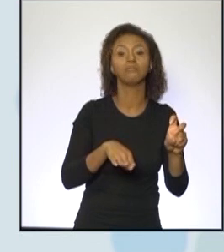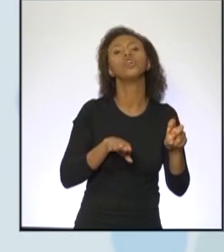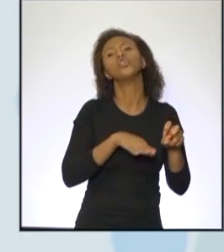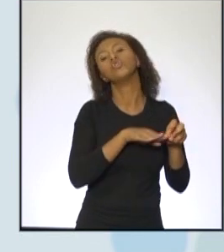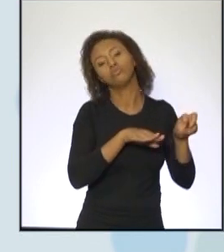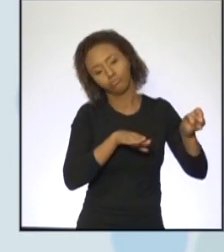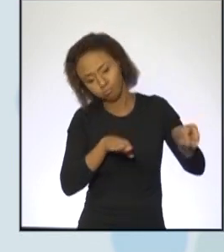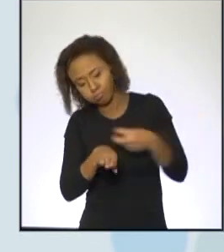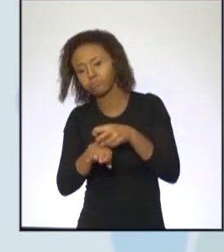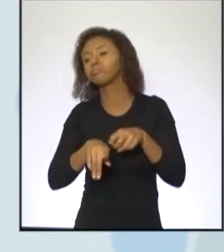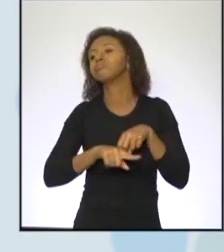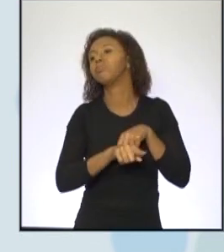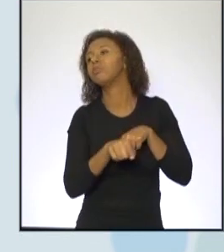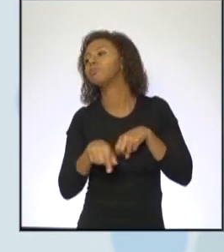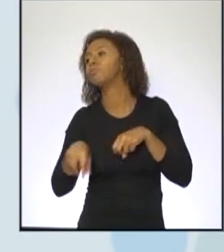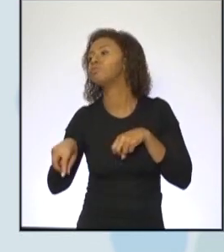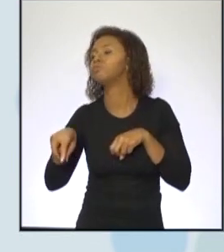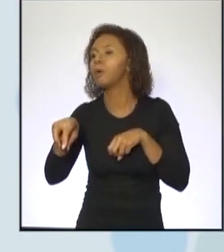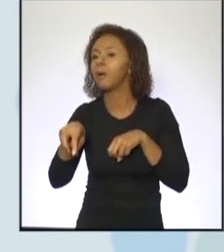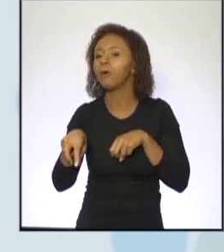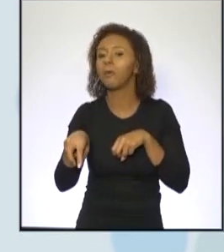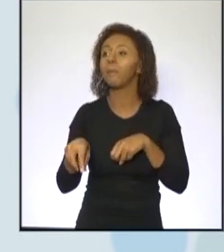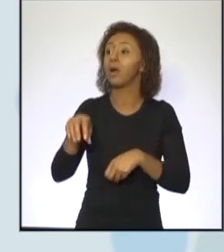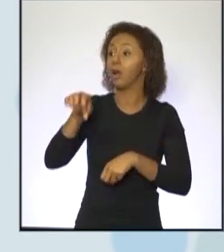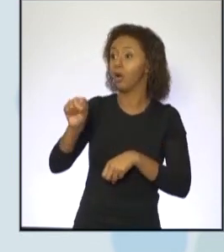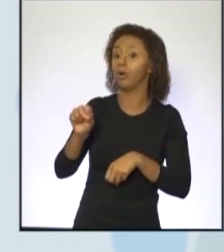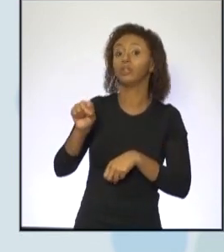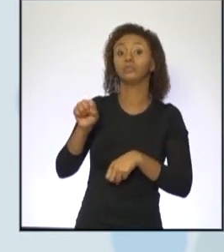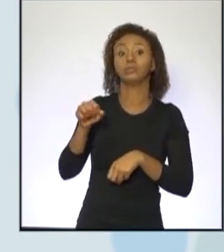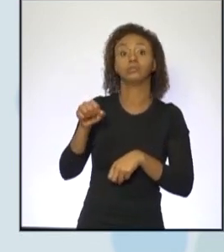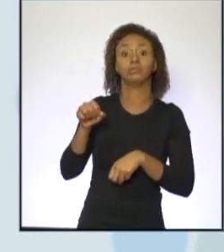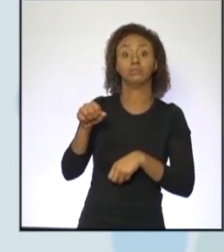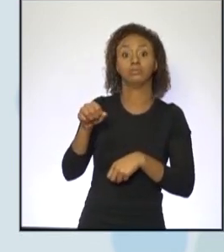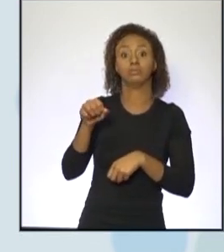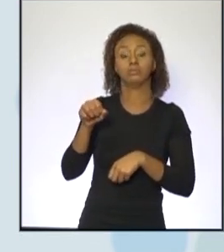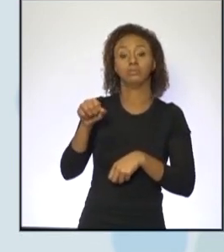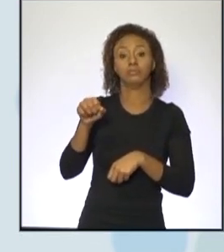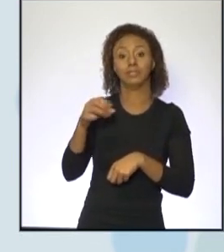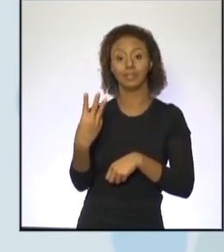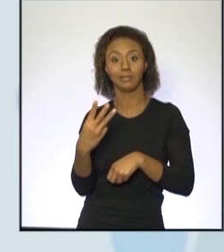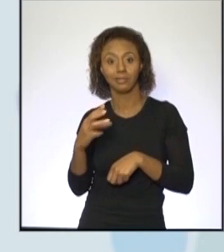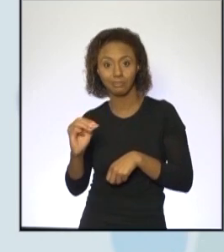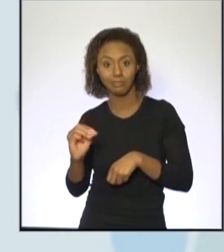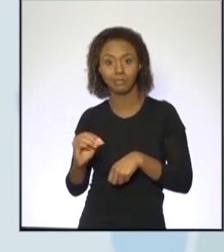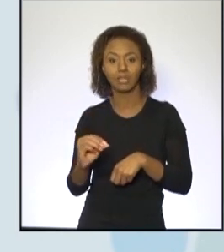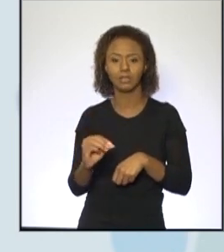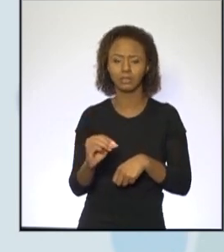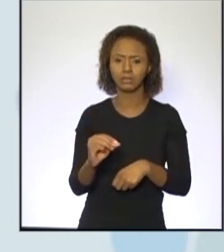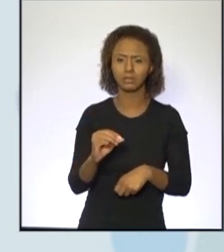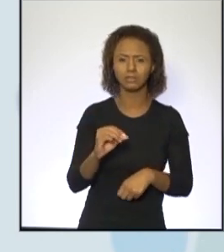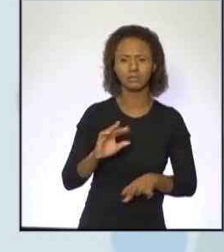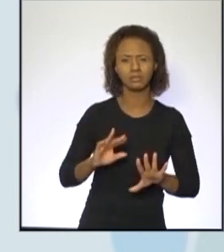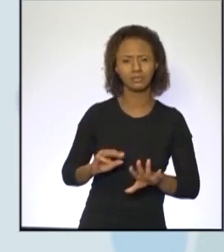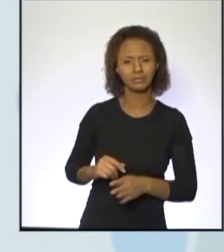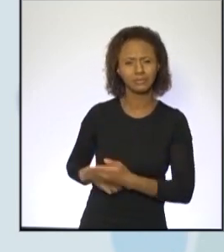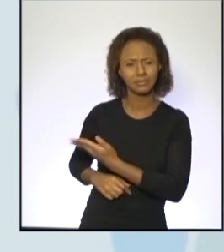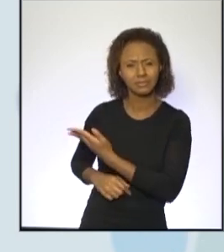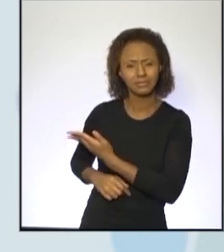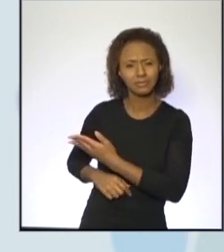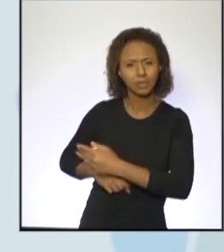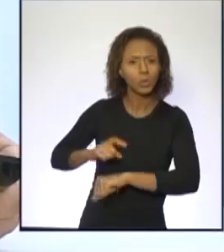vez que não senti a demora da viagem. E olha que nós temos aí um longo tempo de viagem, né? Olha só. E